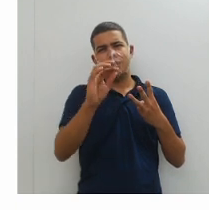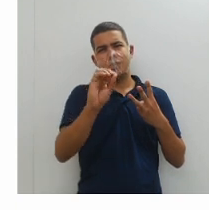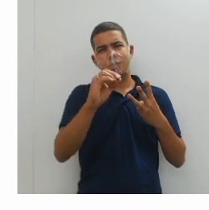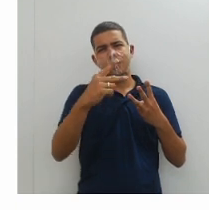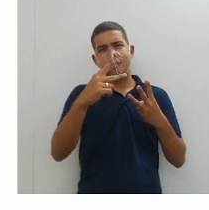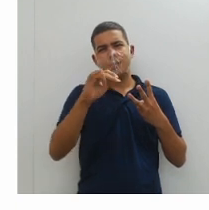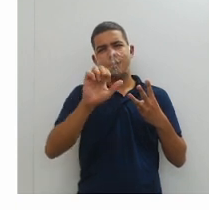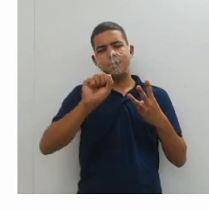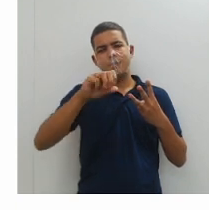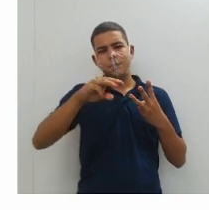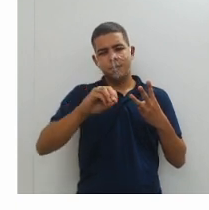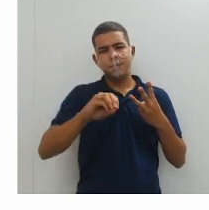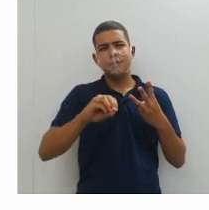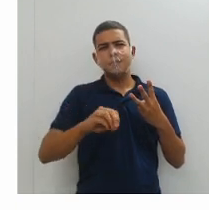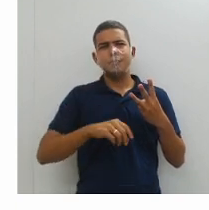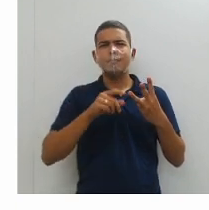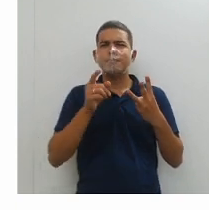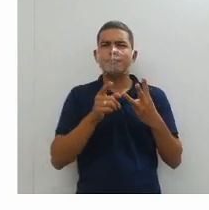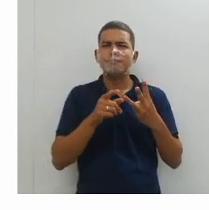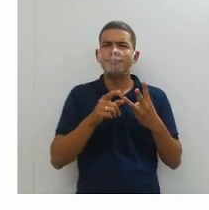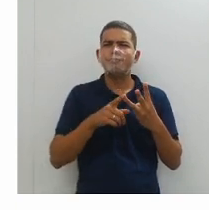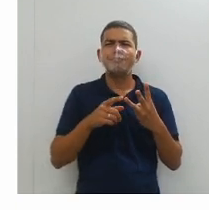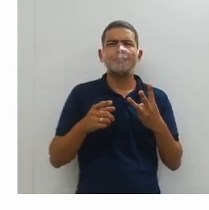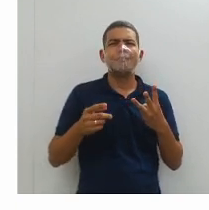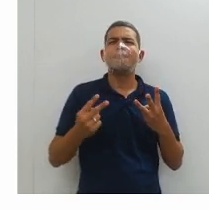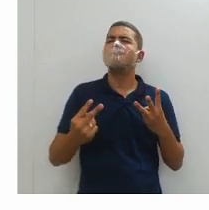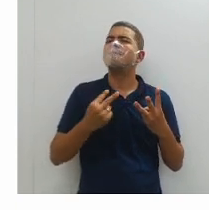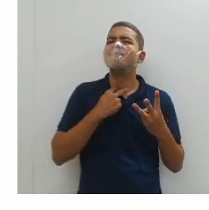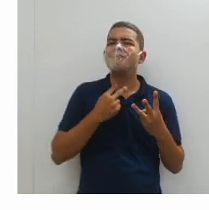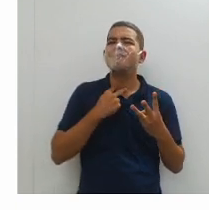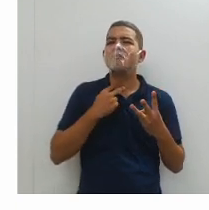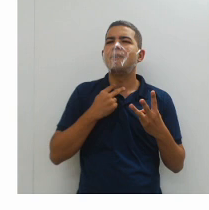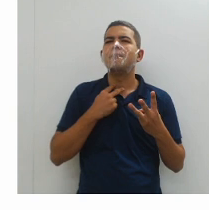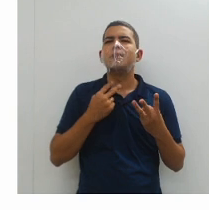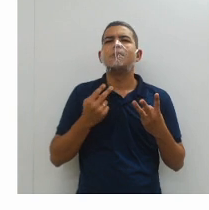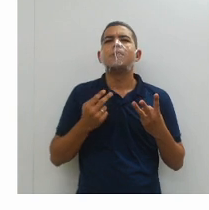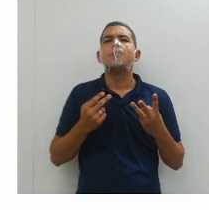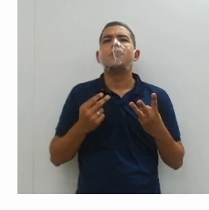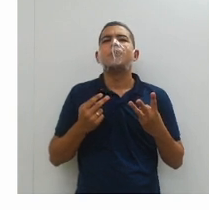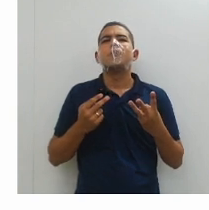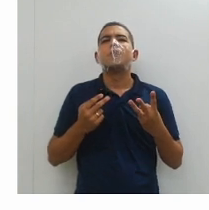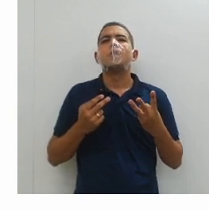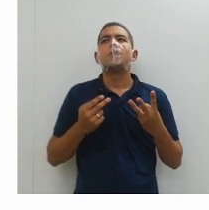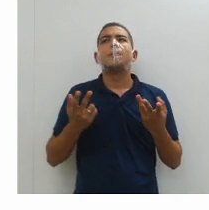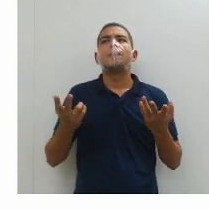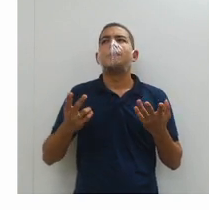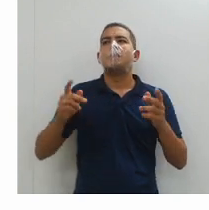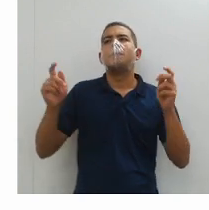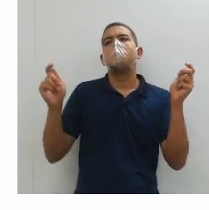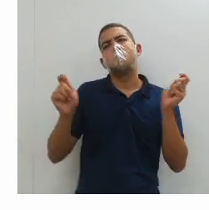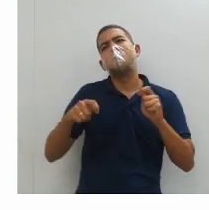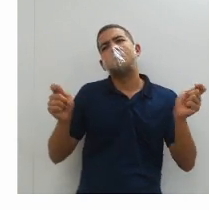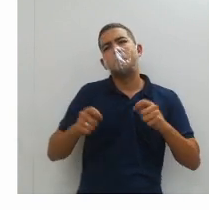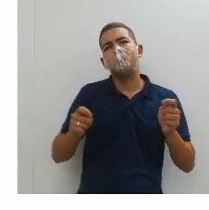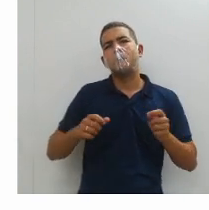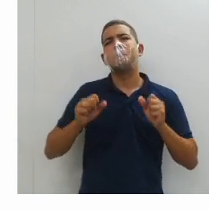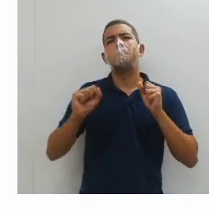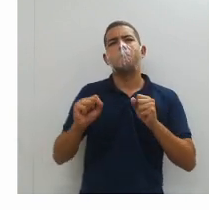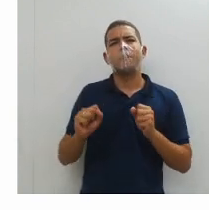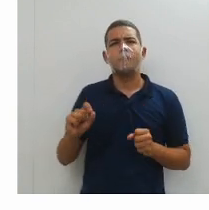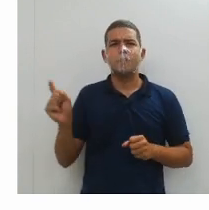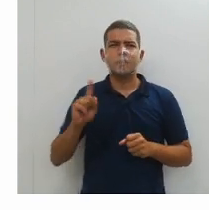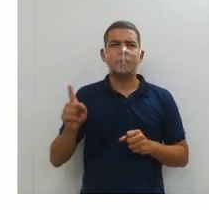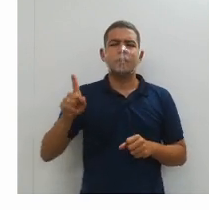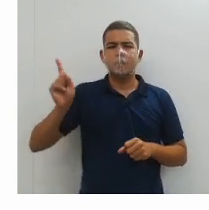anti-utopismo. Então, para Maquiavel, não se deve buscar o dever ser, mas o ser concretamente na realidade cotidiana